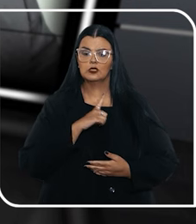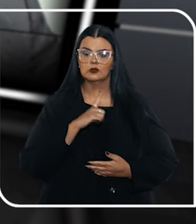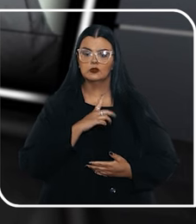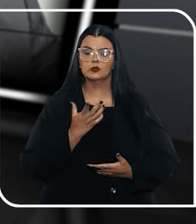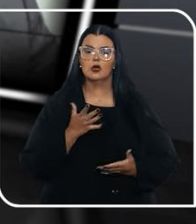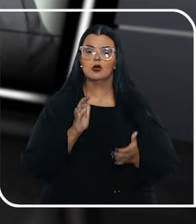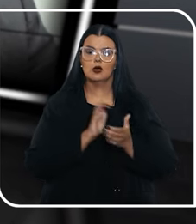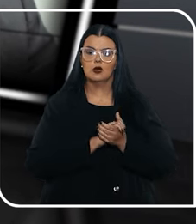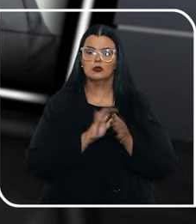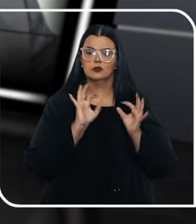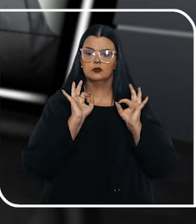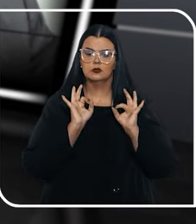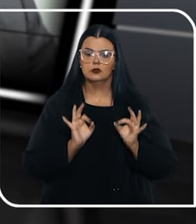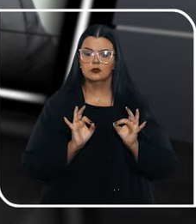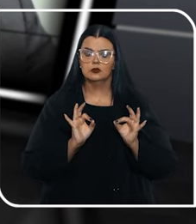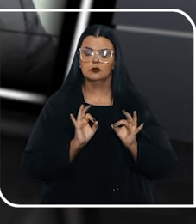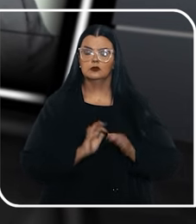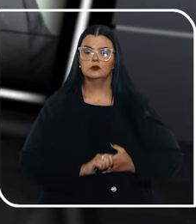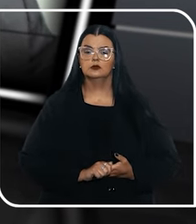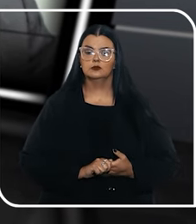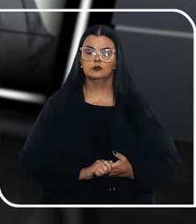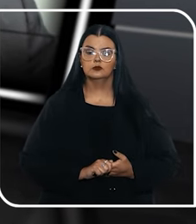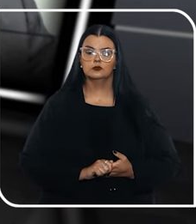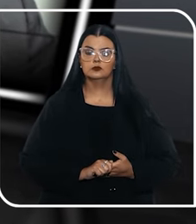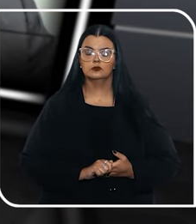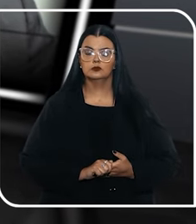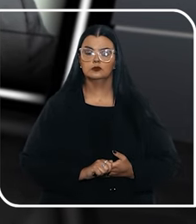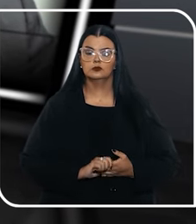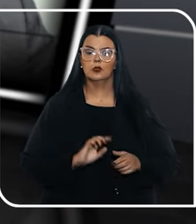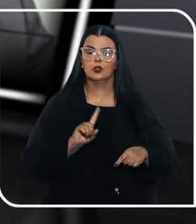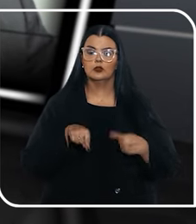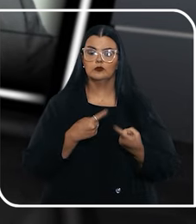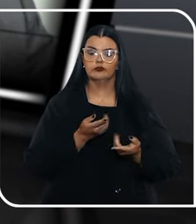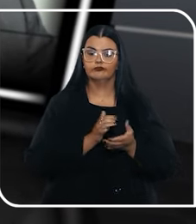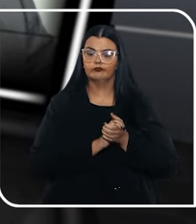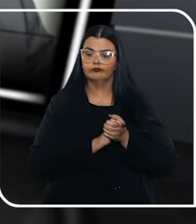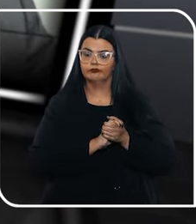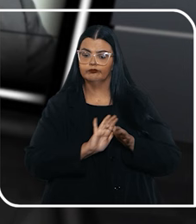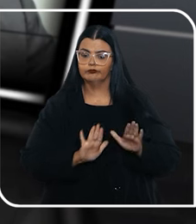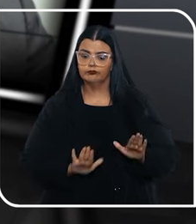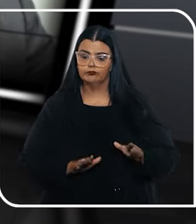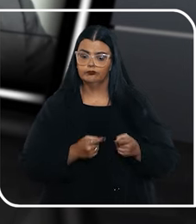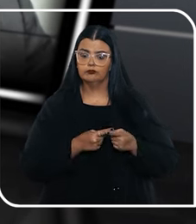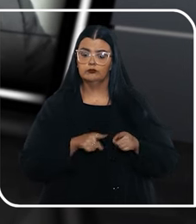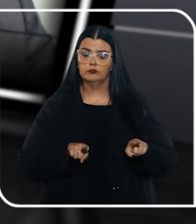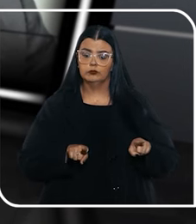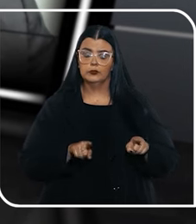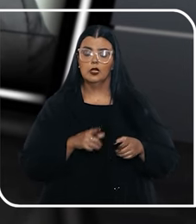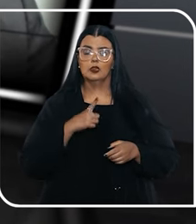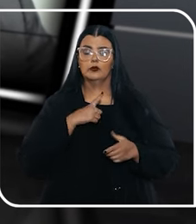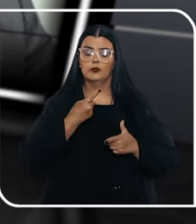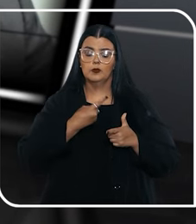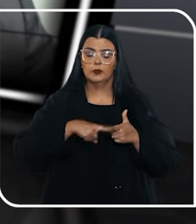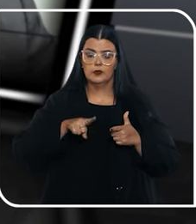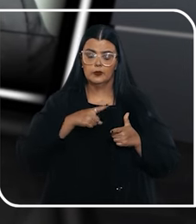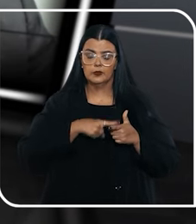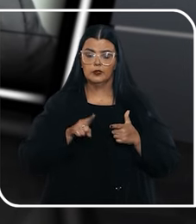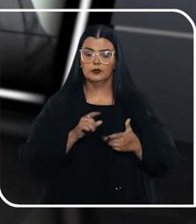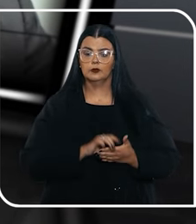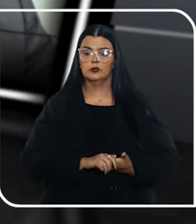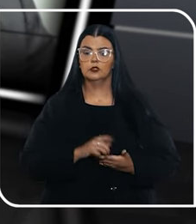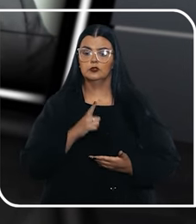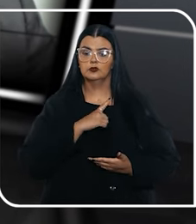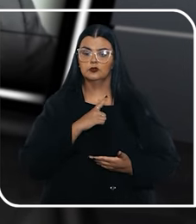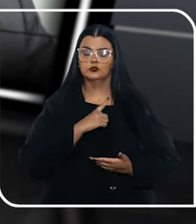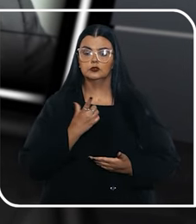tinha uma união estável e ele havia rescindido a união estável, e então ele estava com esse problema que ele